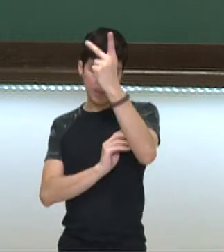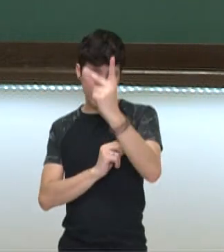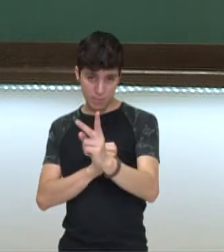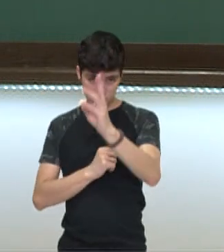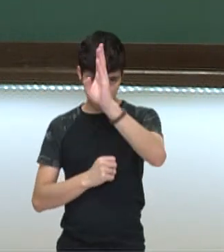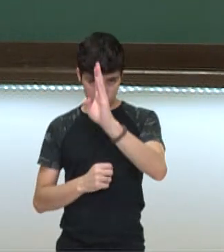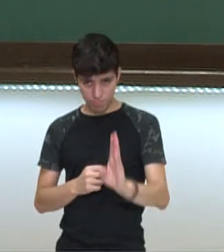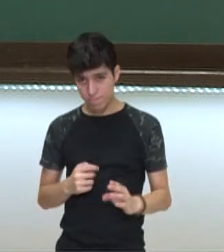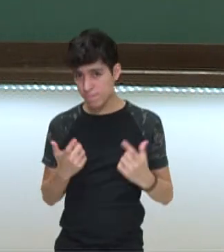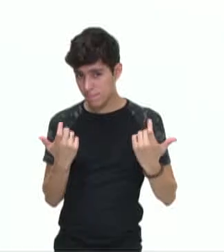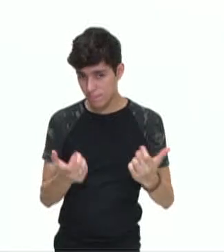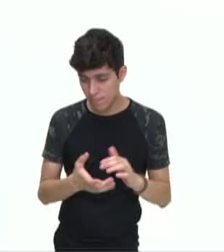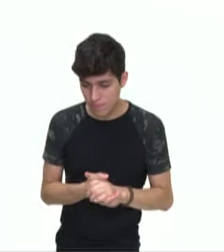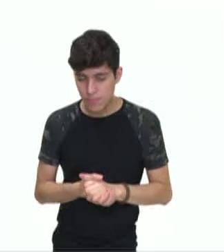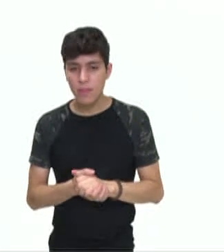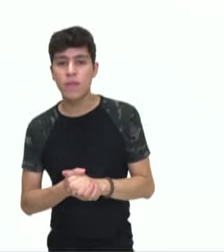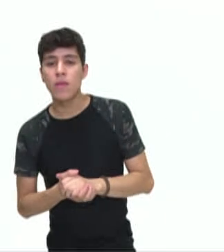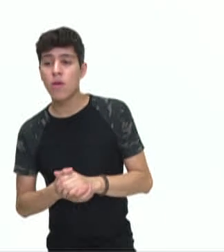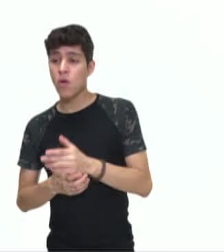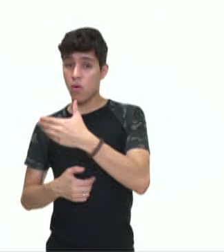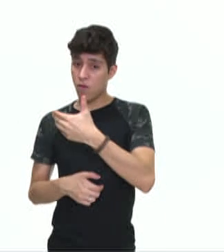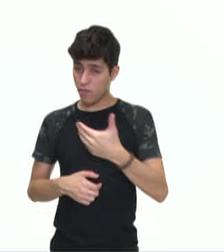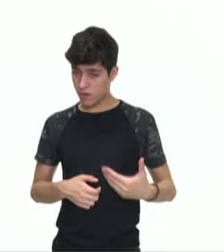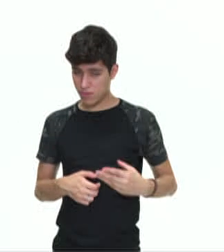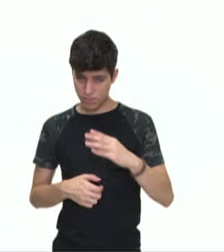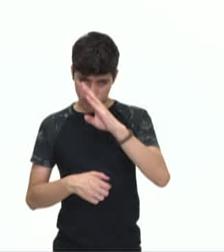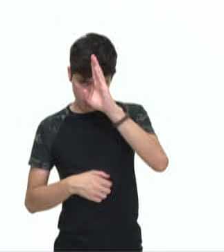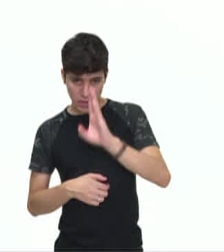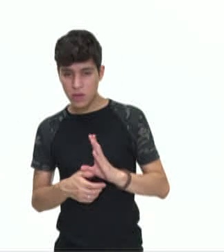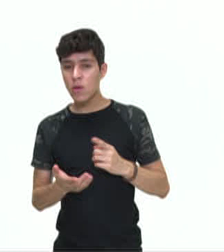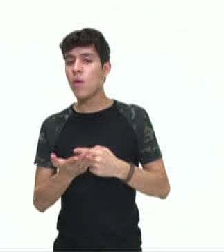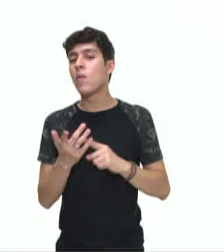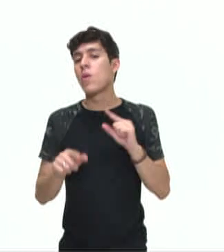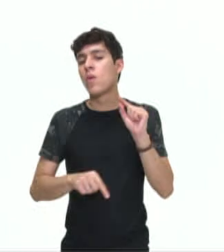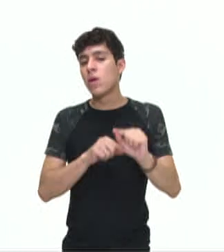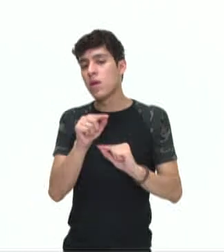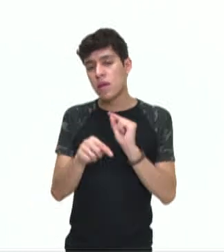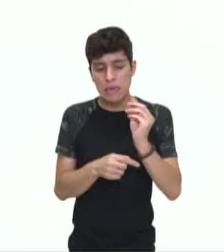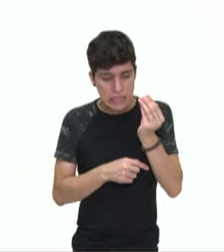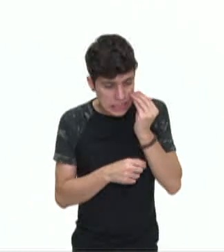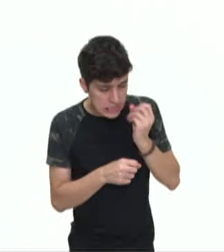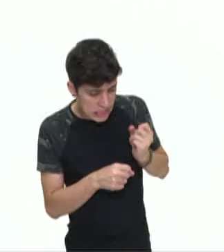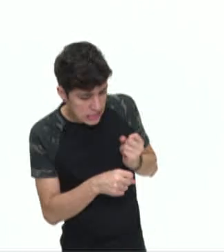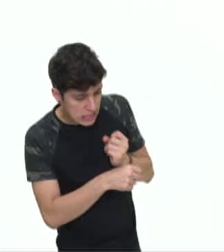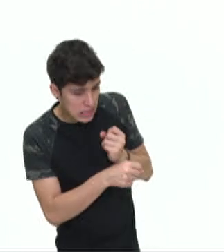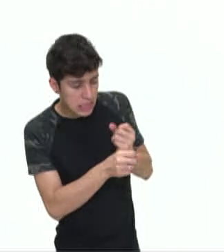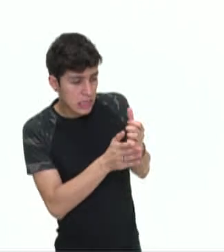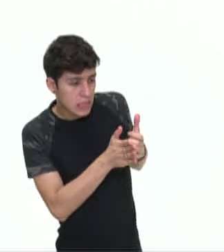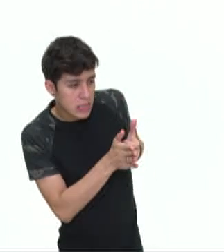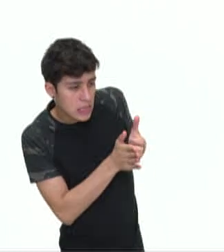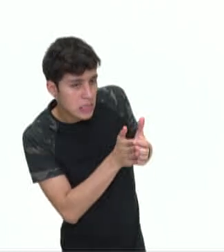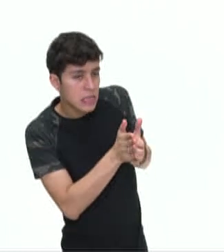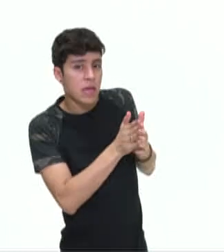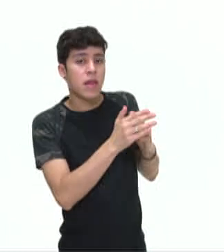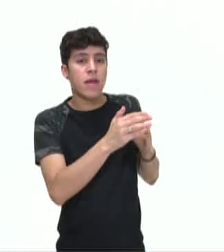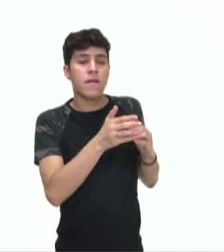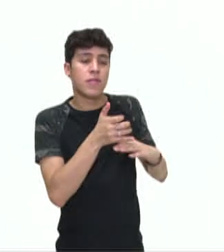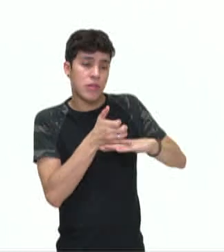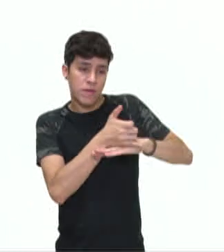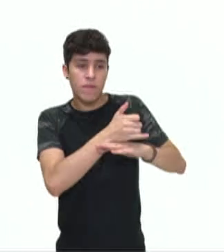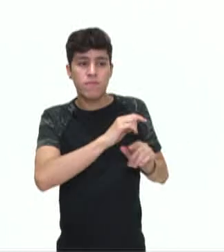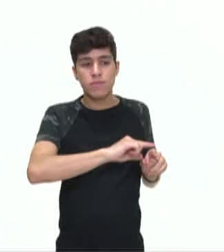brasileiro. Tá? O governo brasileiro se comprometia, então, nessa troca, a também construir a estrada de ferro Madeira-Mamoré,